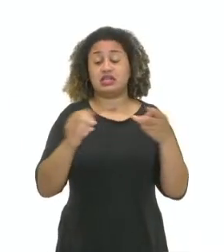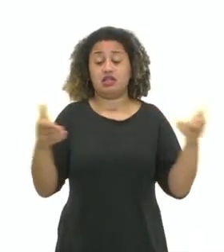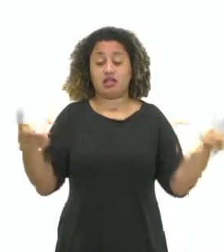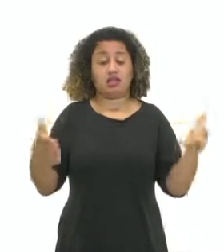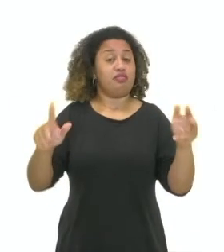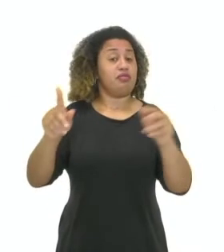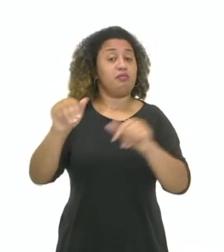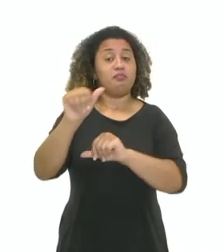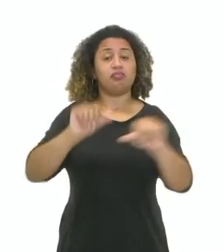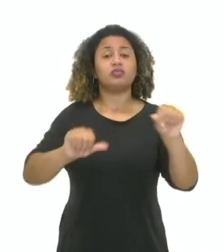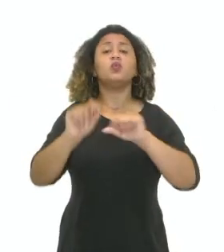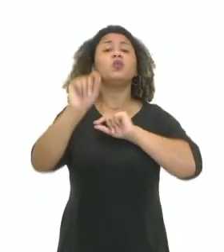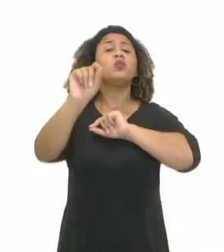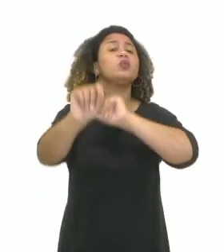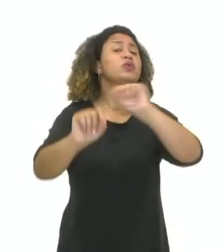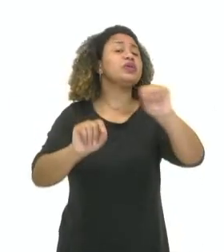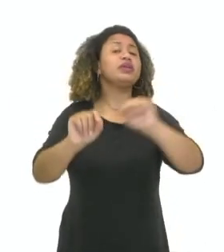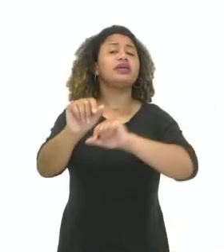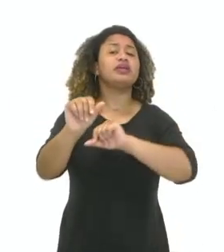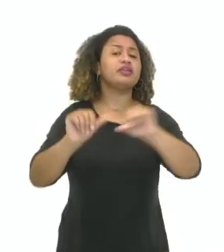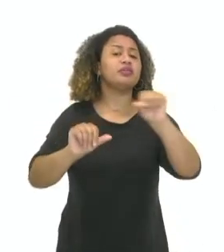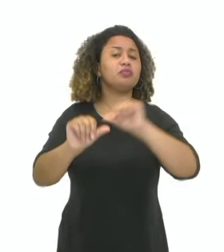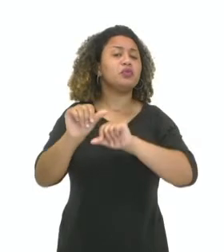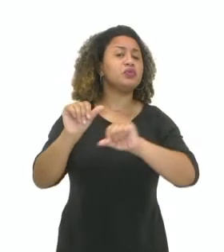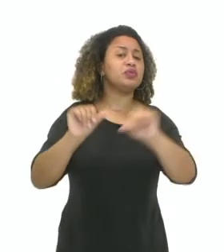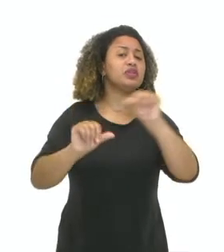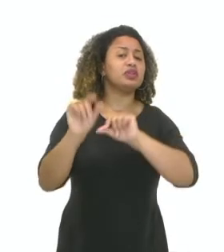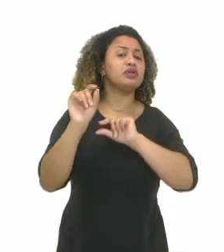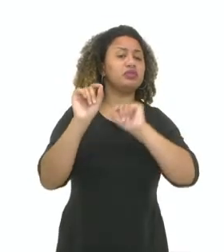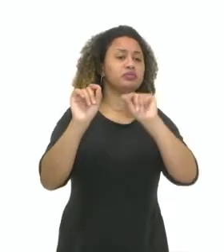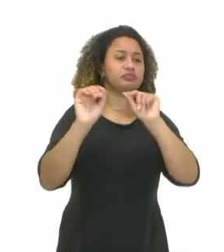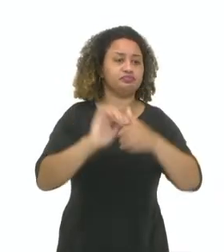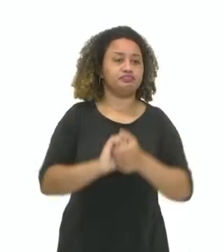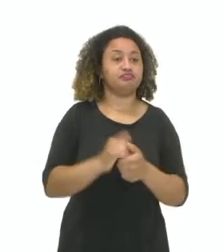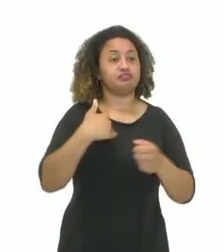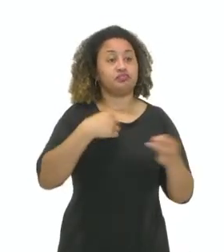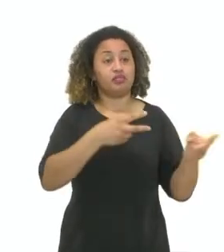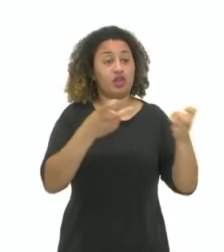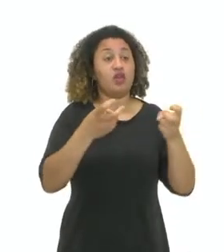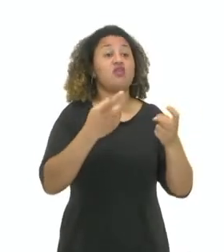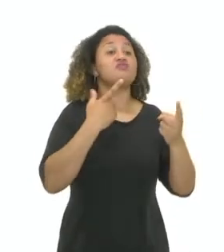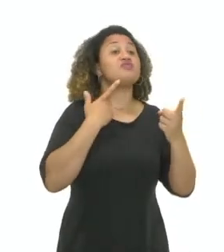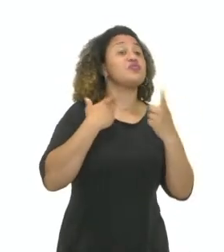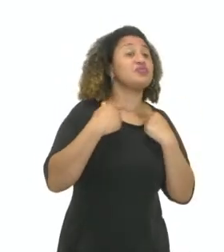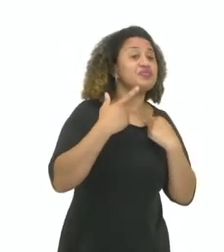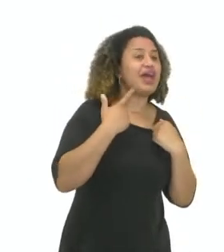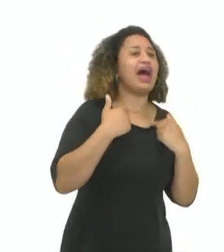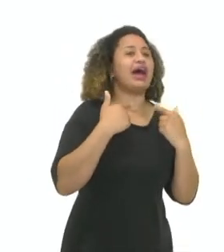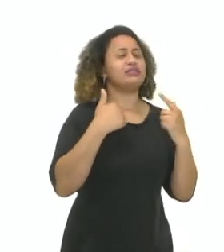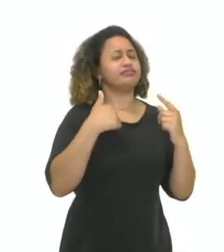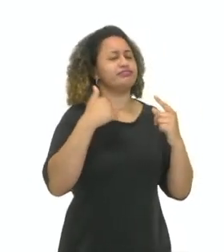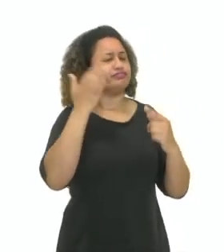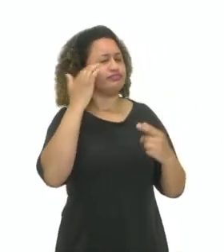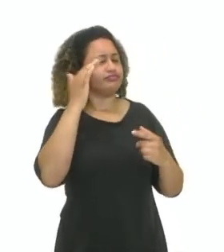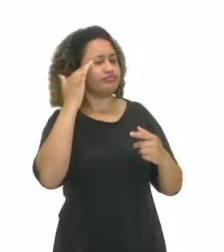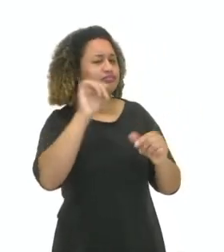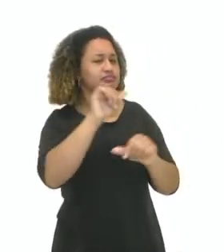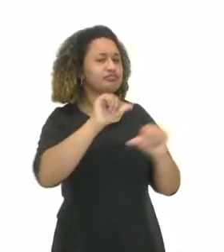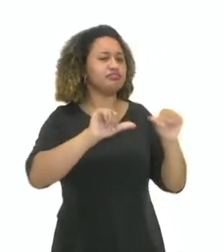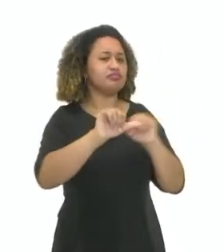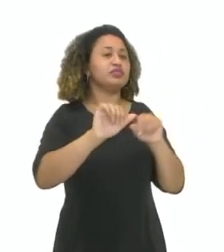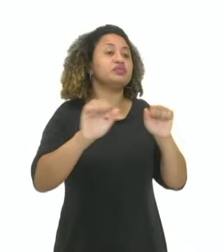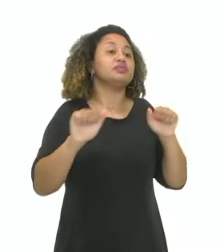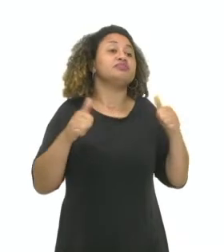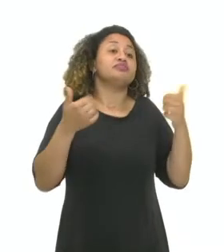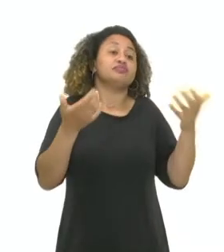não se altera, o que se altera, né? Então, nós percebemos que alteram-se os desejos e essas aspirações.